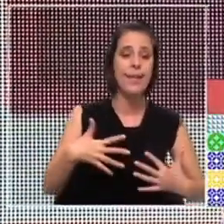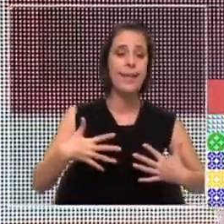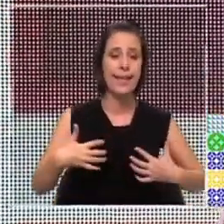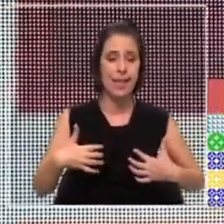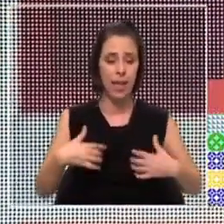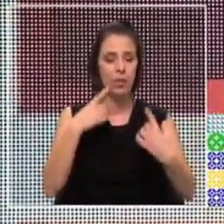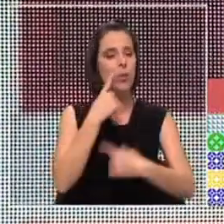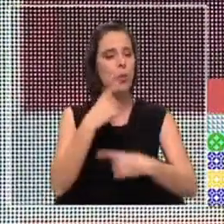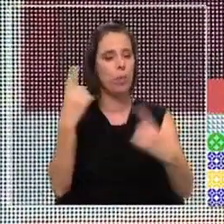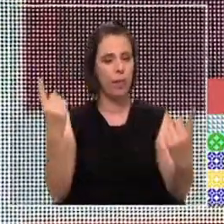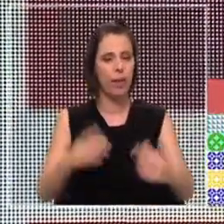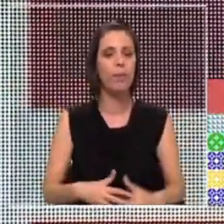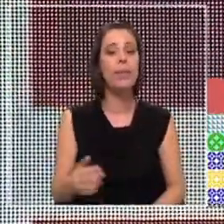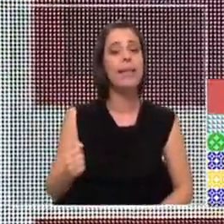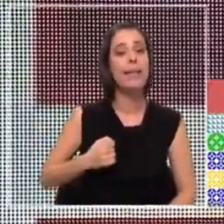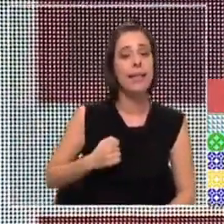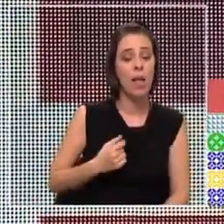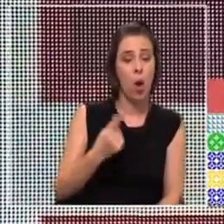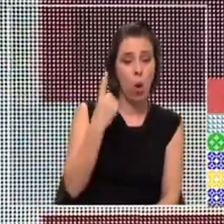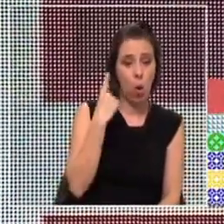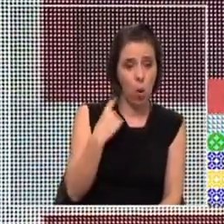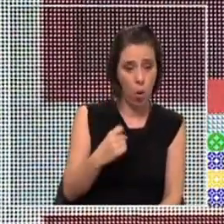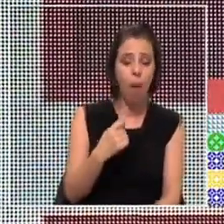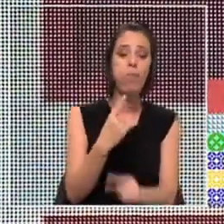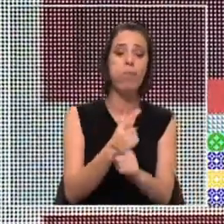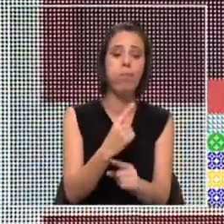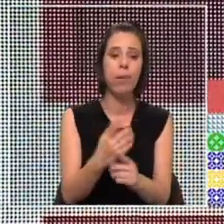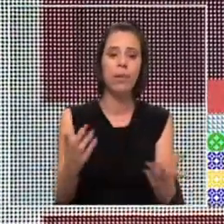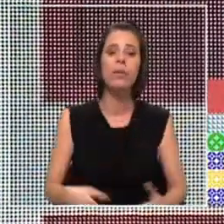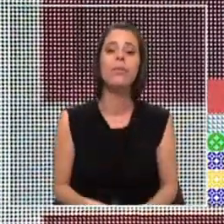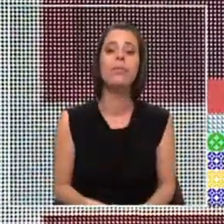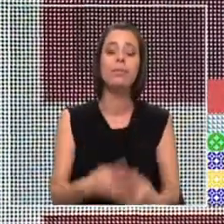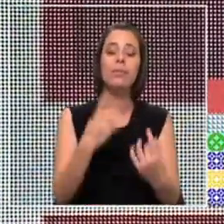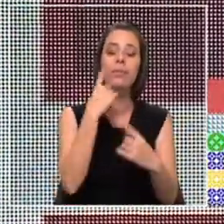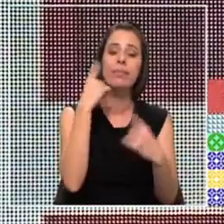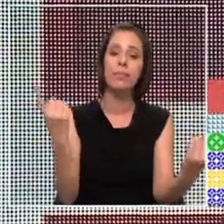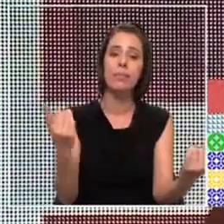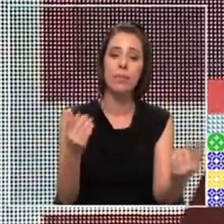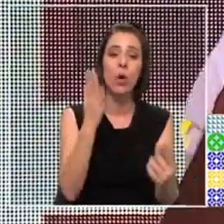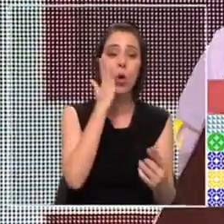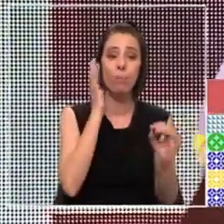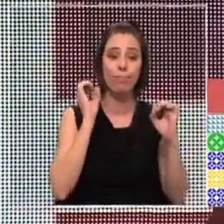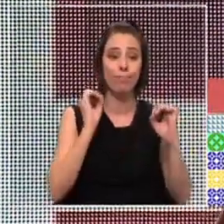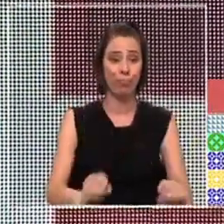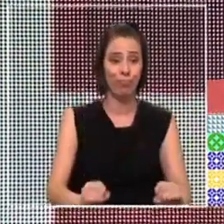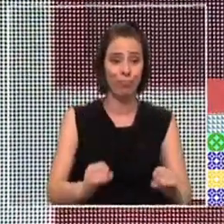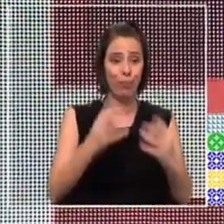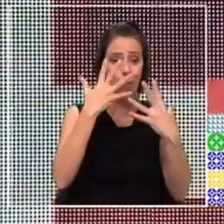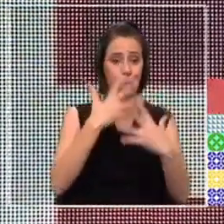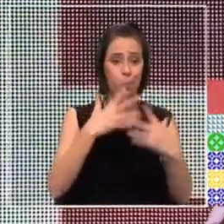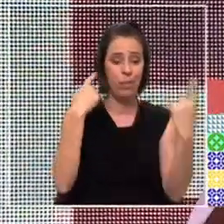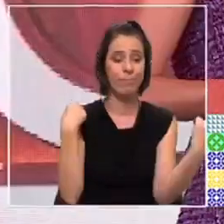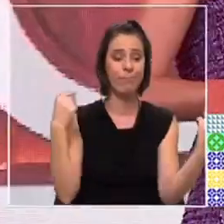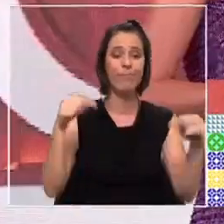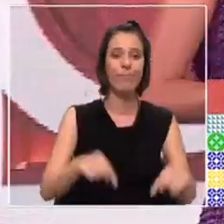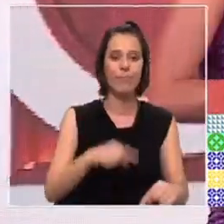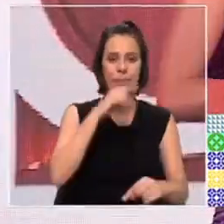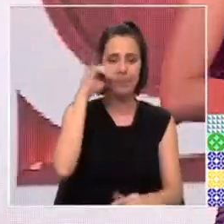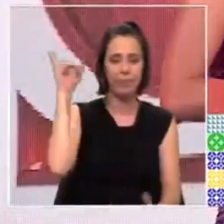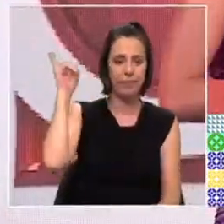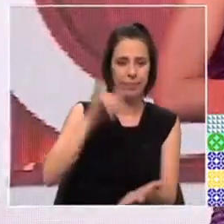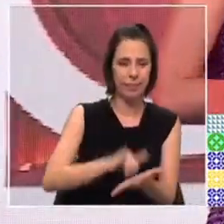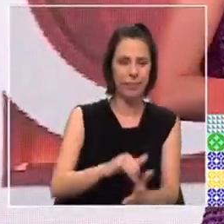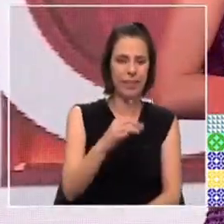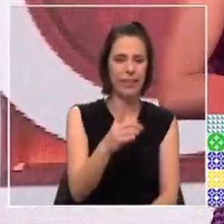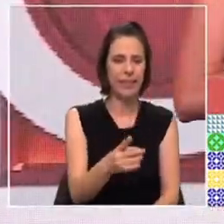um espetáculo sábado ontem tivemos também no espetáculo não dormimos estamos aqui apanhamos o avião